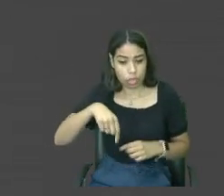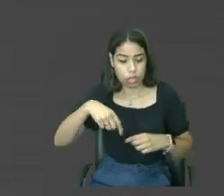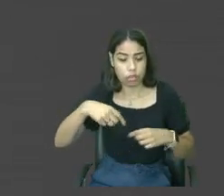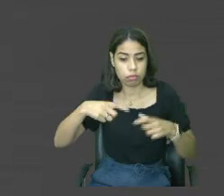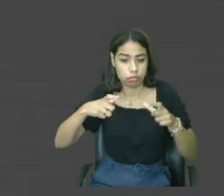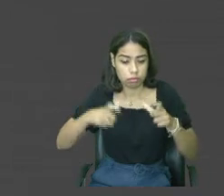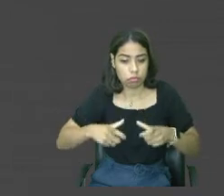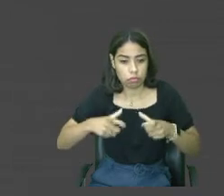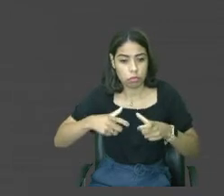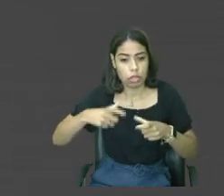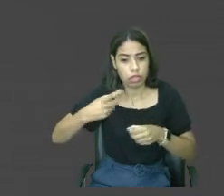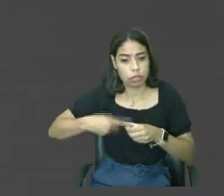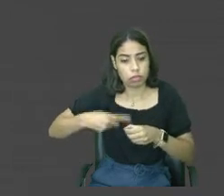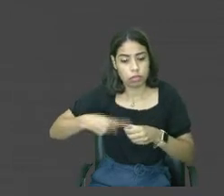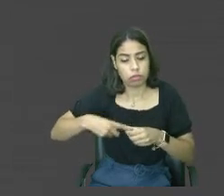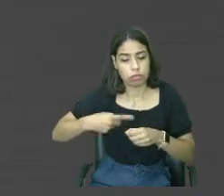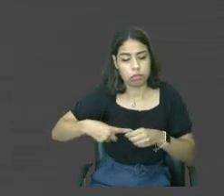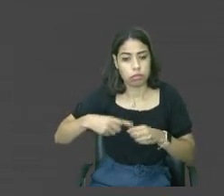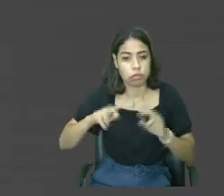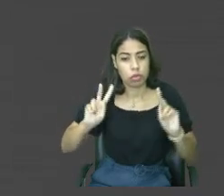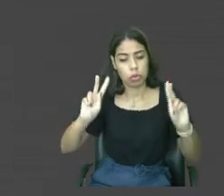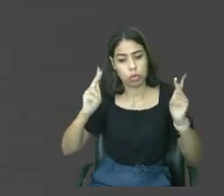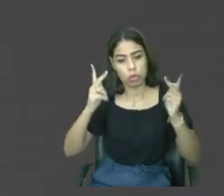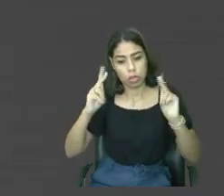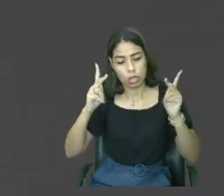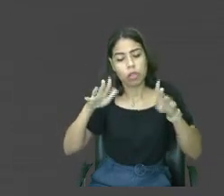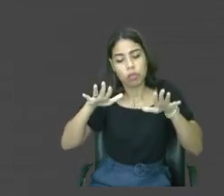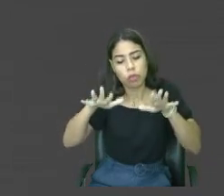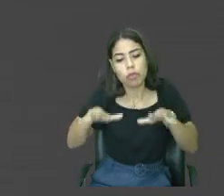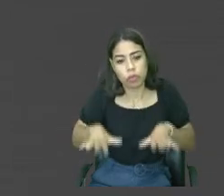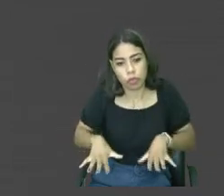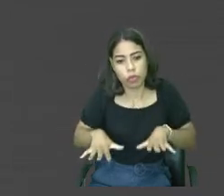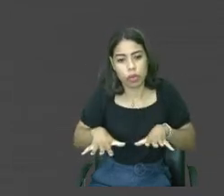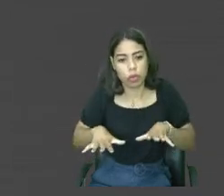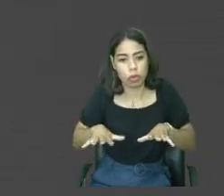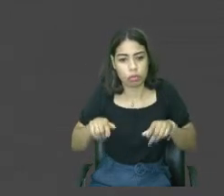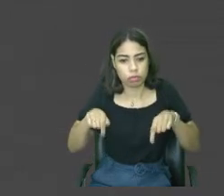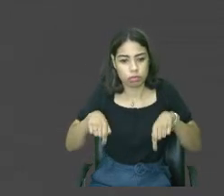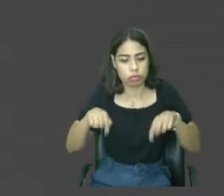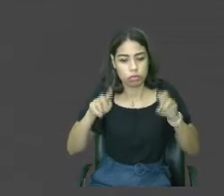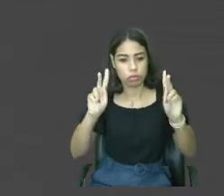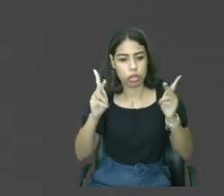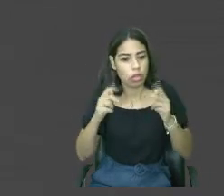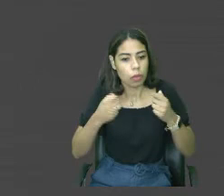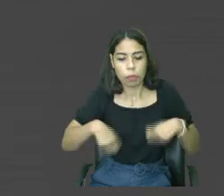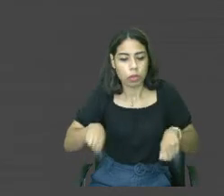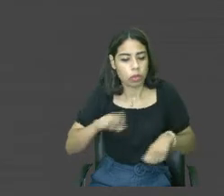maior fatia, a gente acabou atendendo dentro do próprio município.